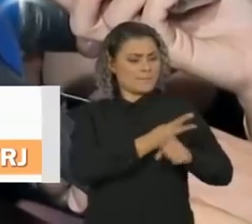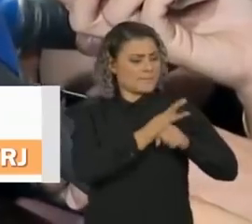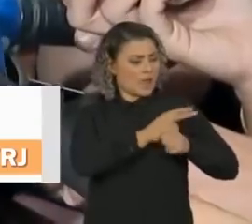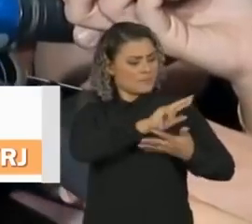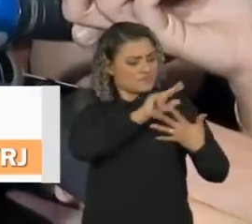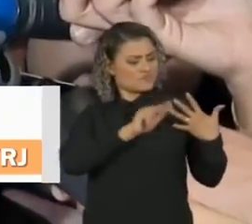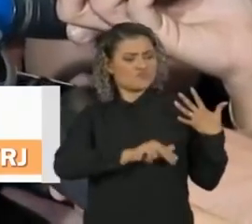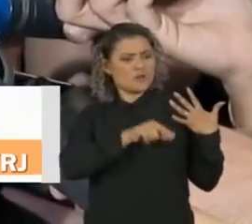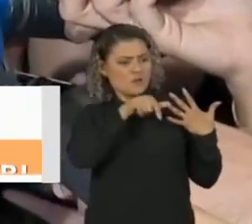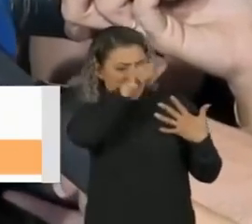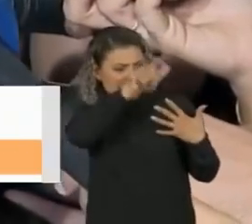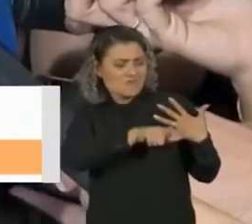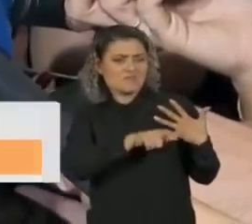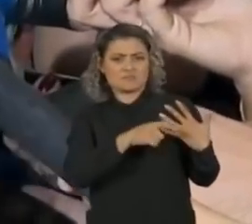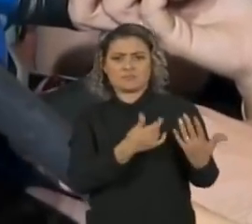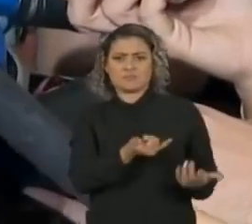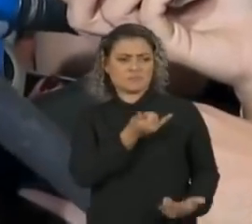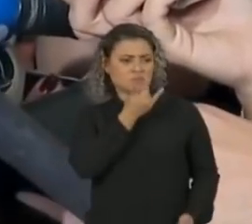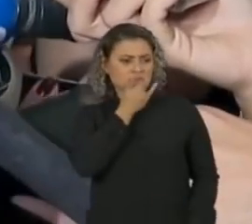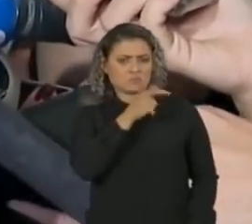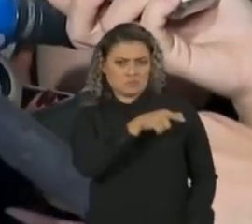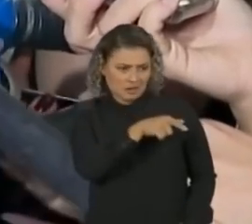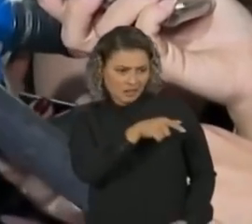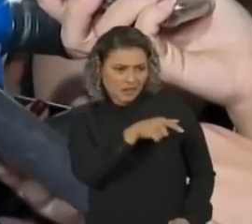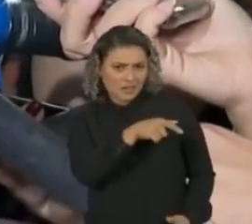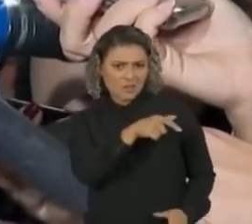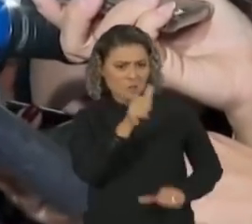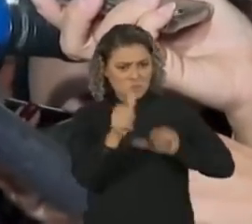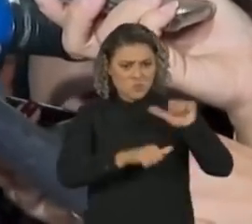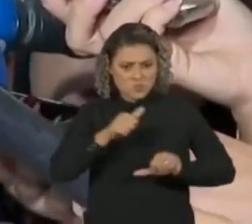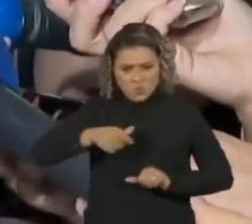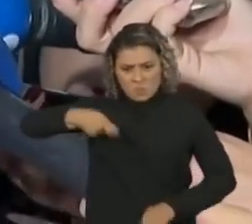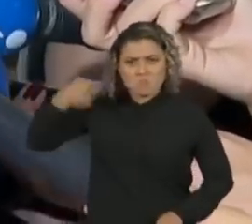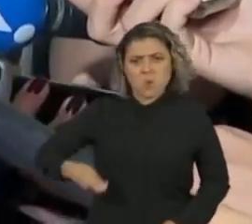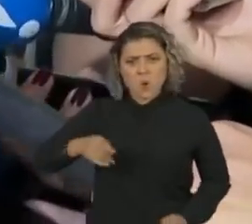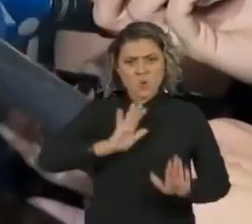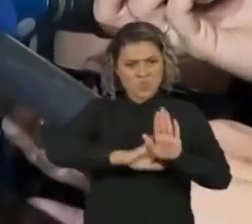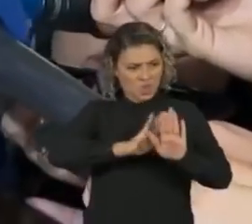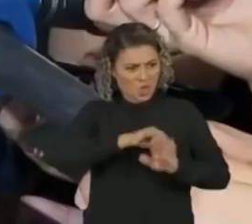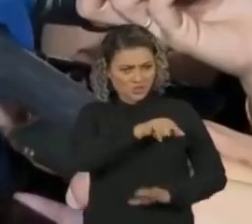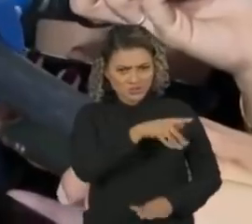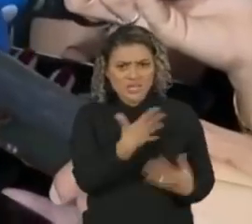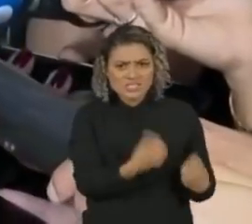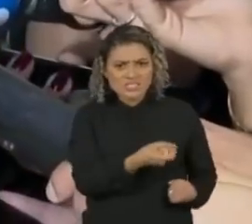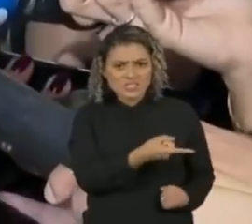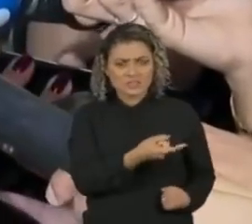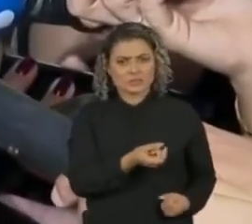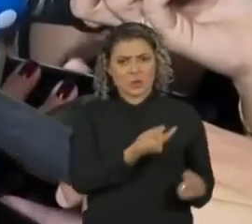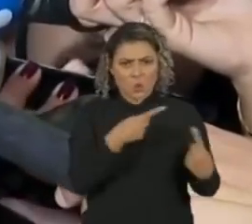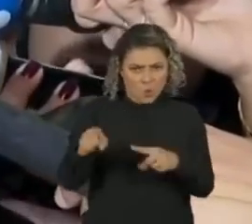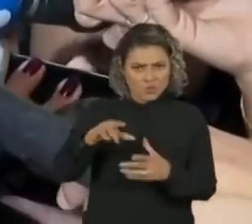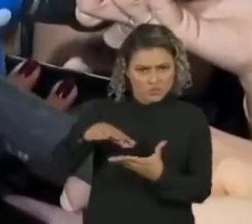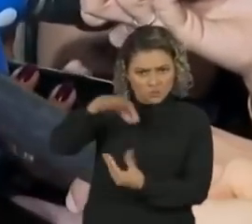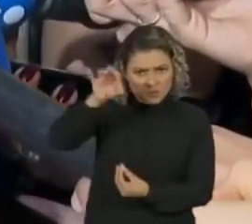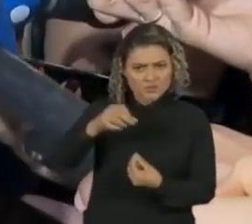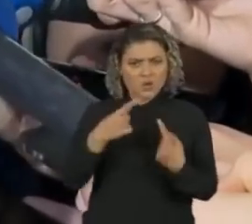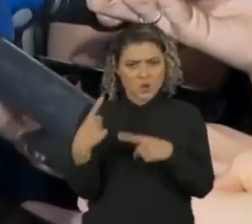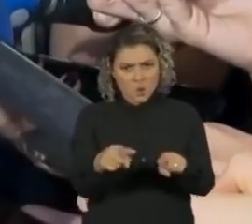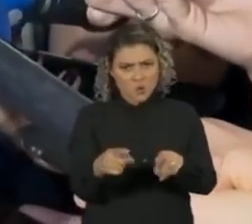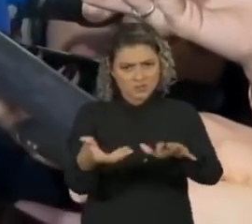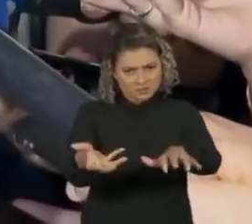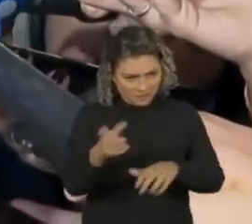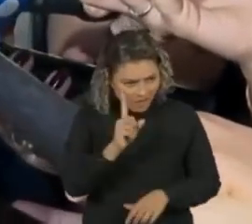né, tenha se transformado num radical ideológico contra a democracia, contra o